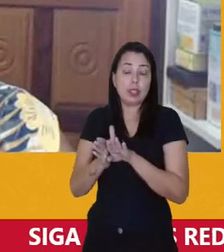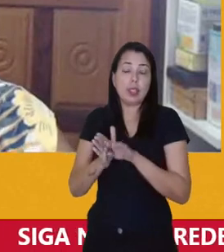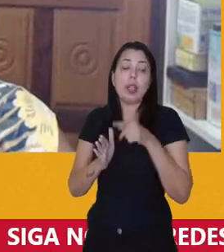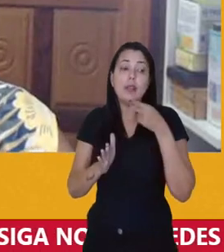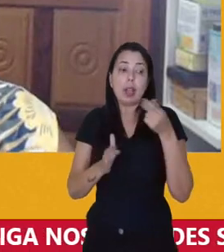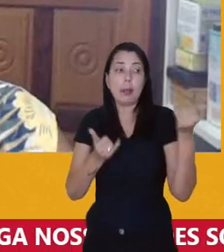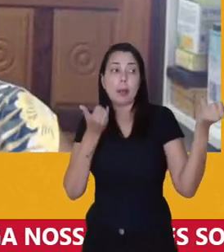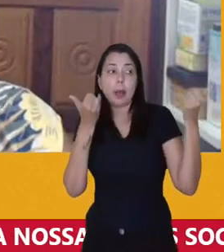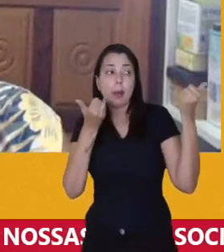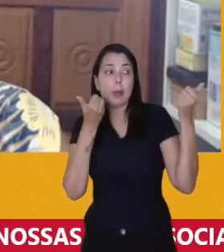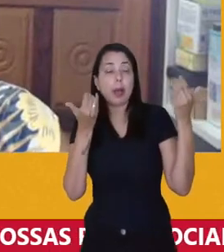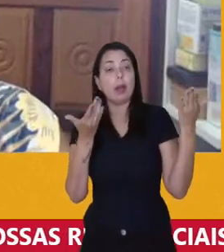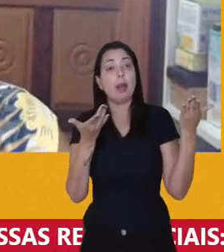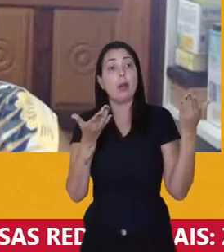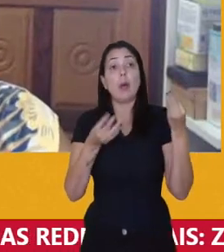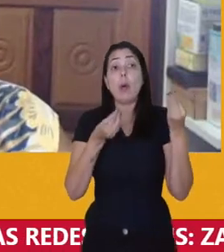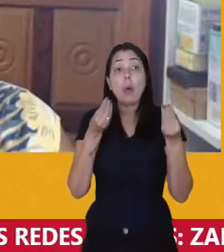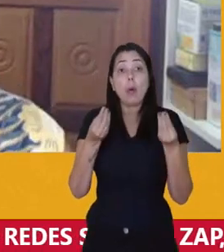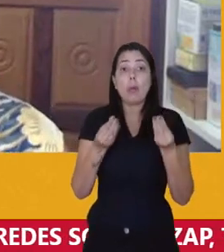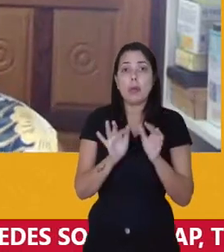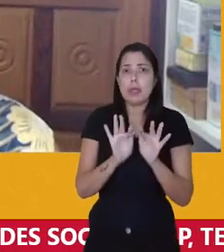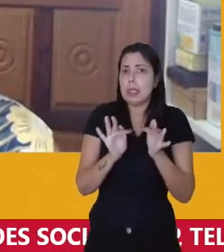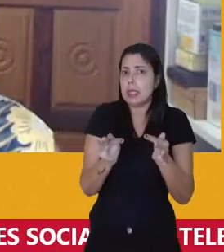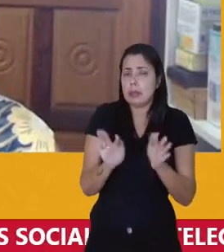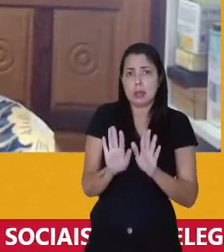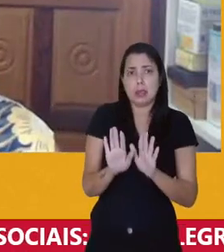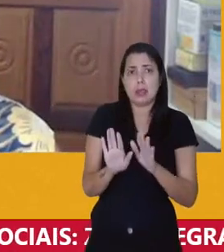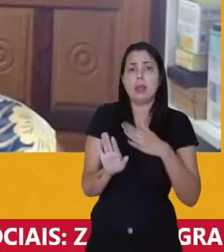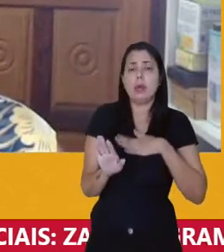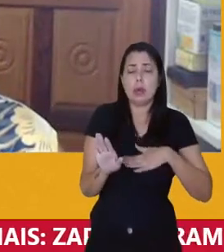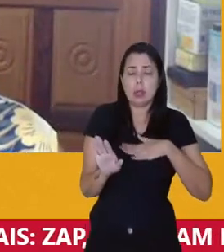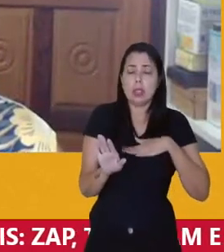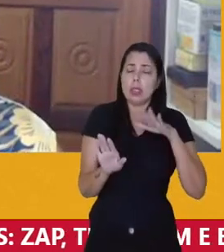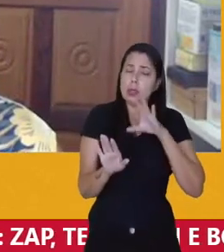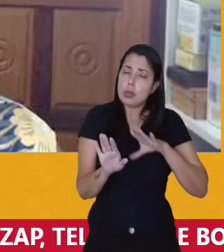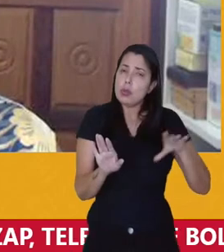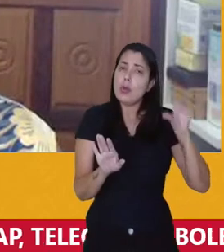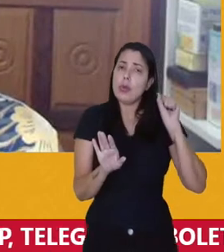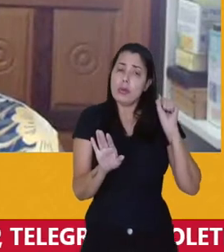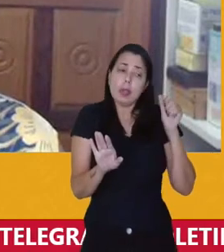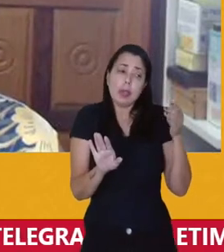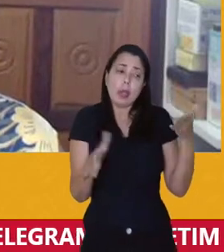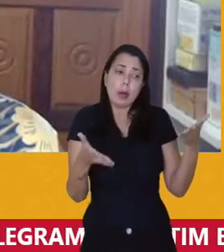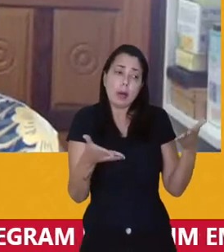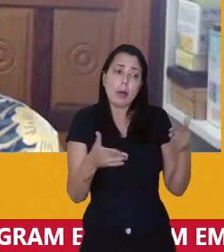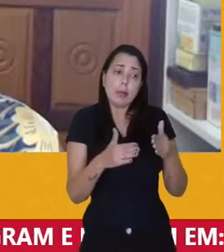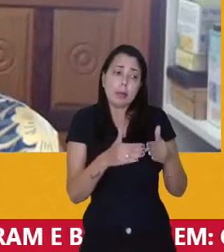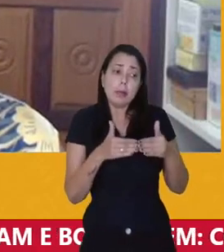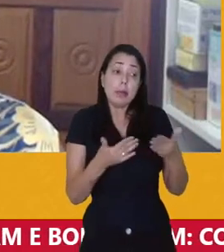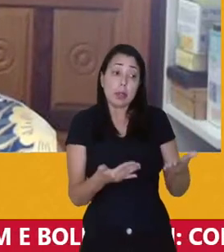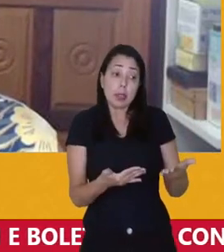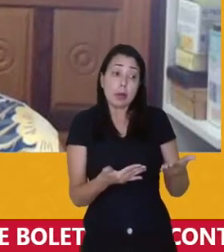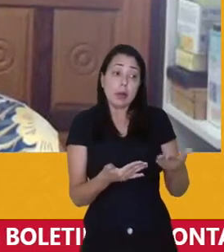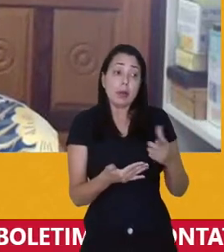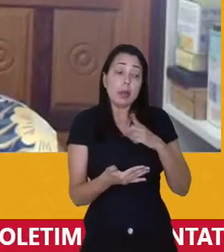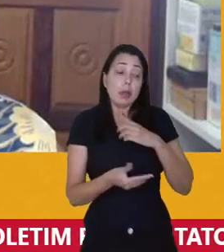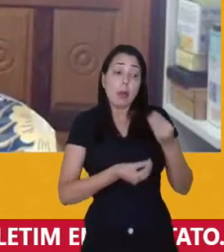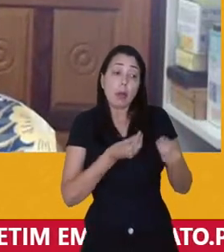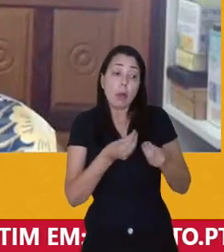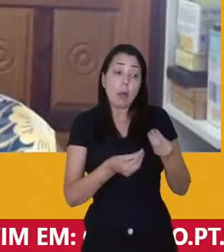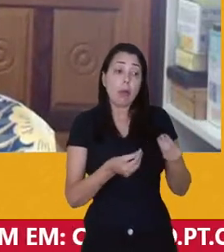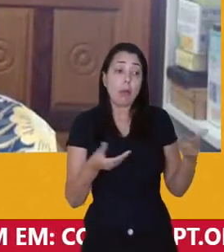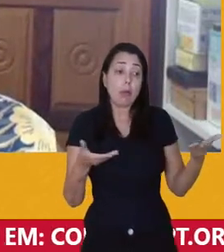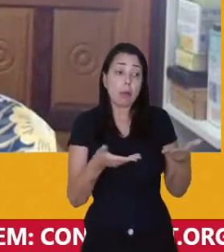sobre isso. Como é que é isso? Não é tão simples, né? Então, eu queria ouvir um pouquinho, Ellen, como é que a gente, então, tem caminhado, pelo menos